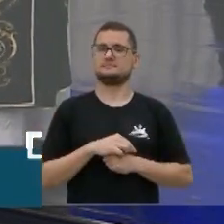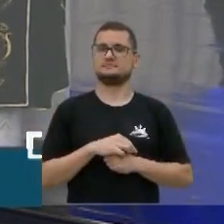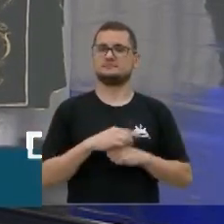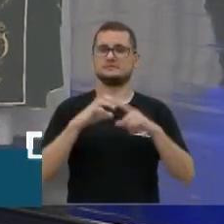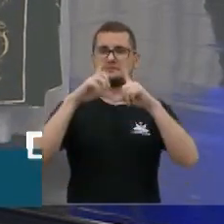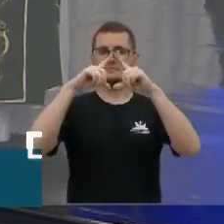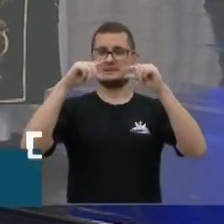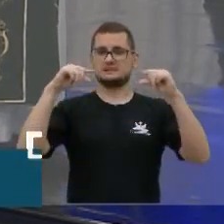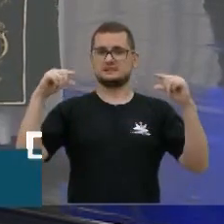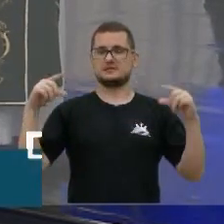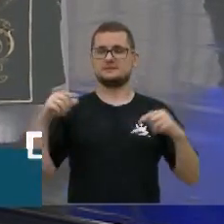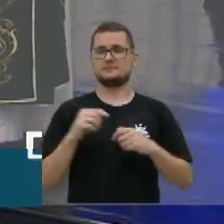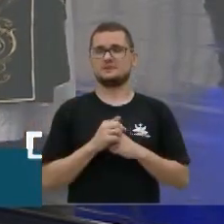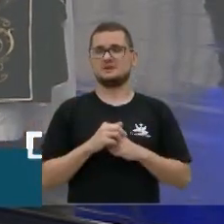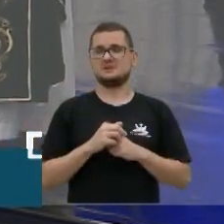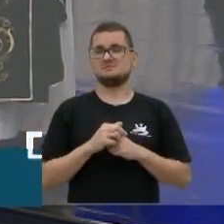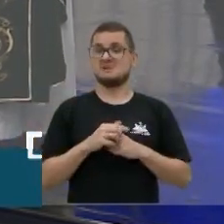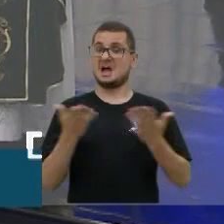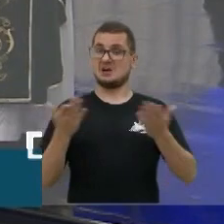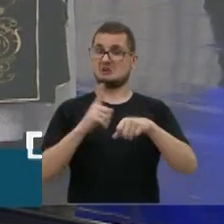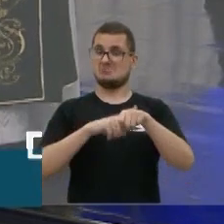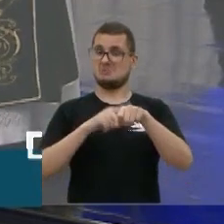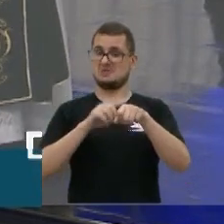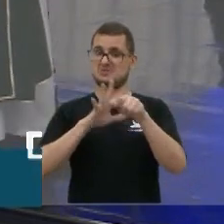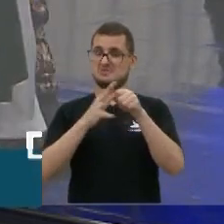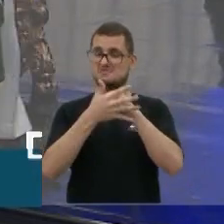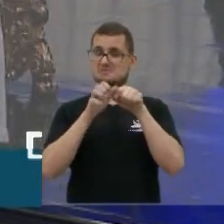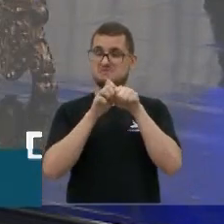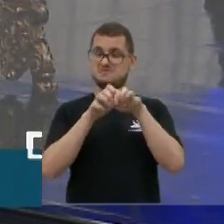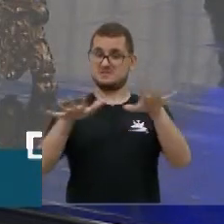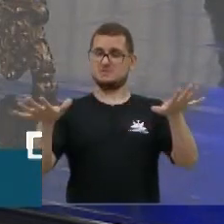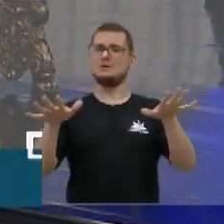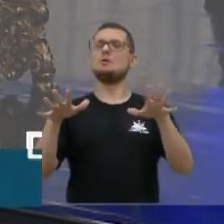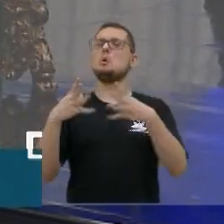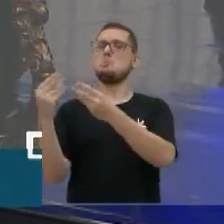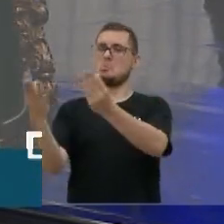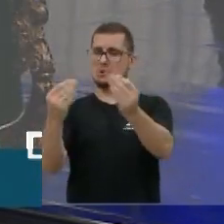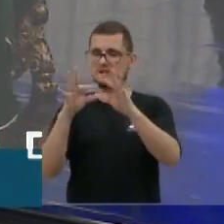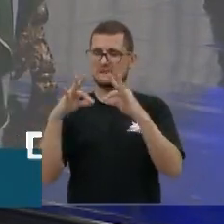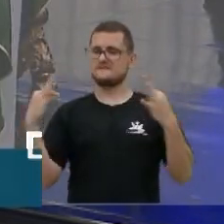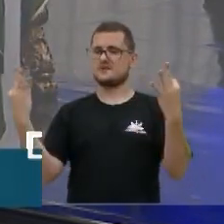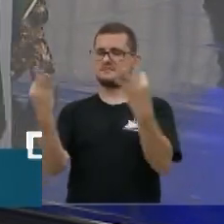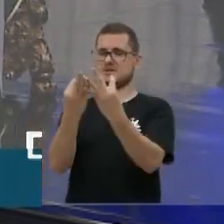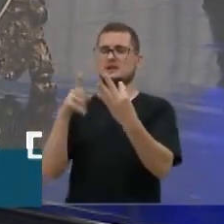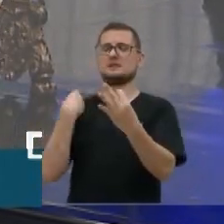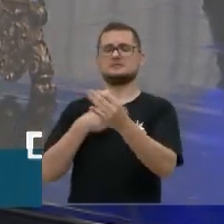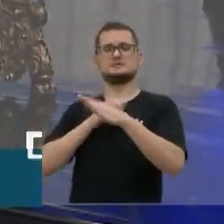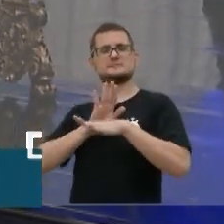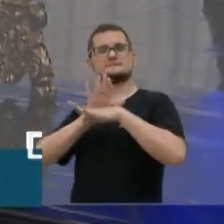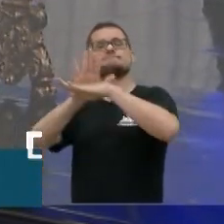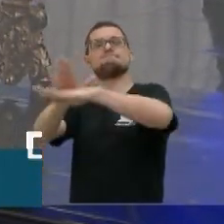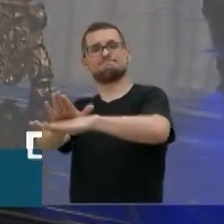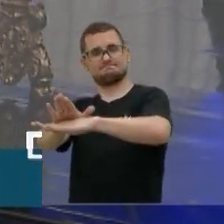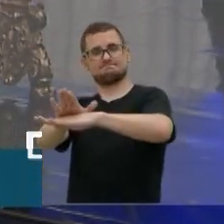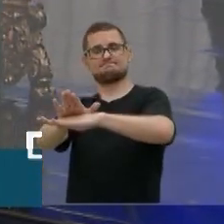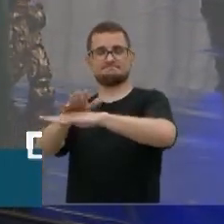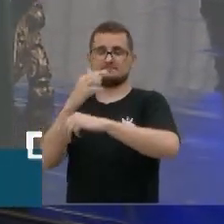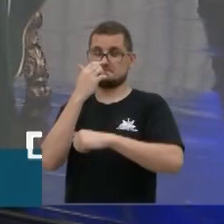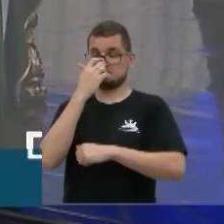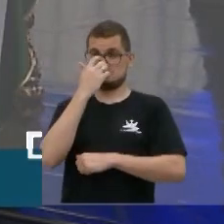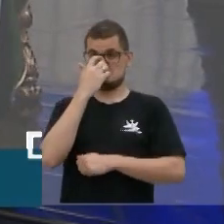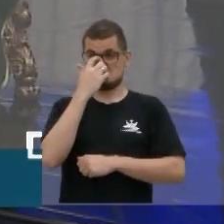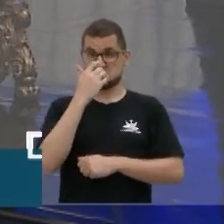pandemia, muitas famílias foram atendidas. Eu posso contar, eu até